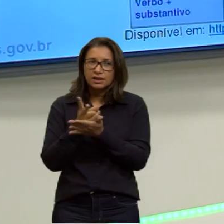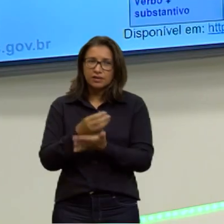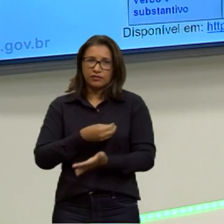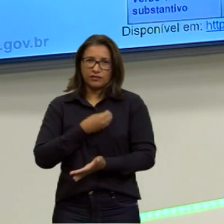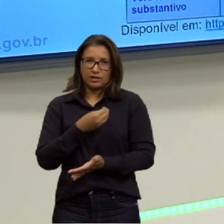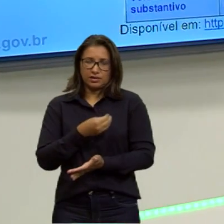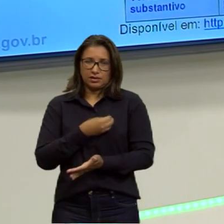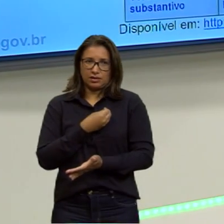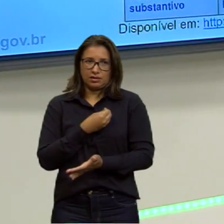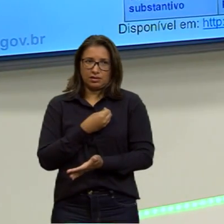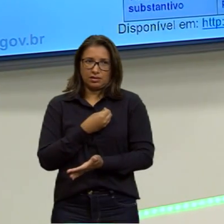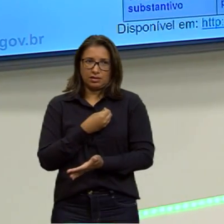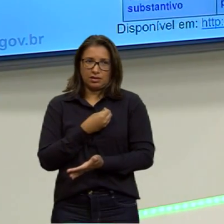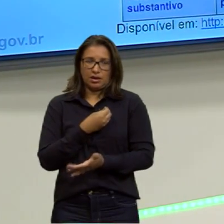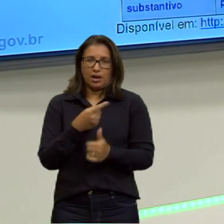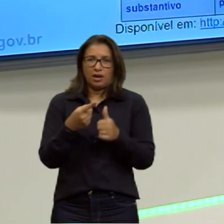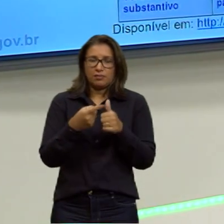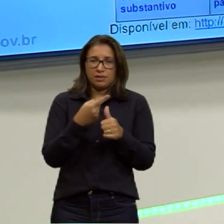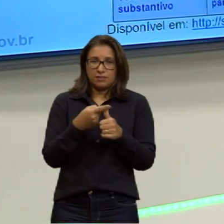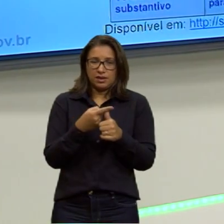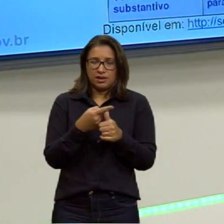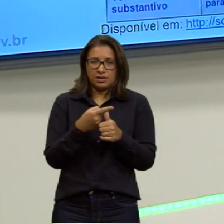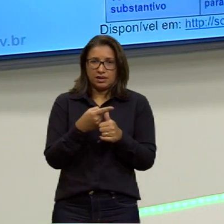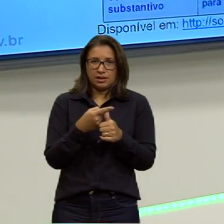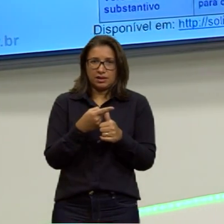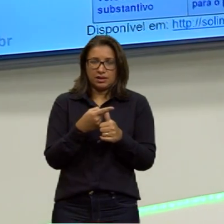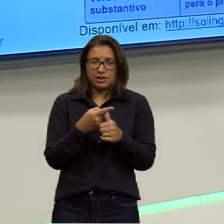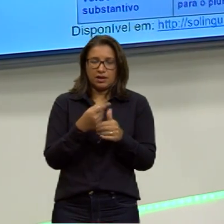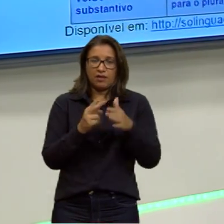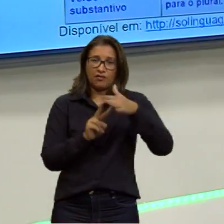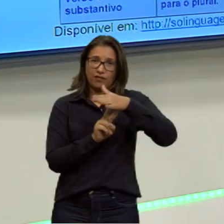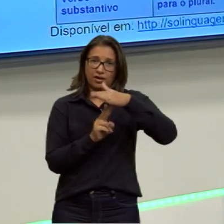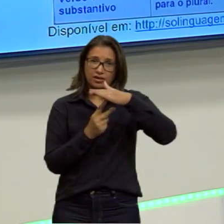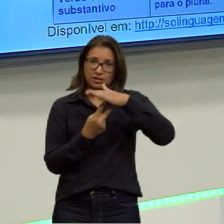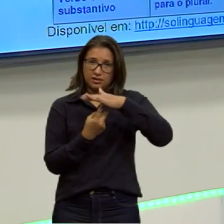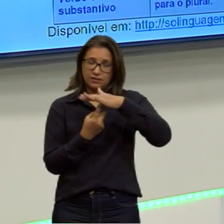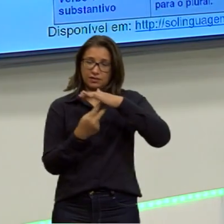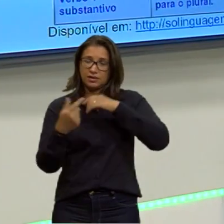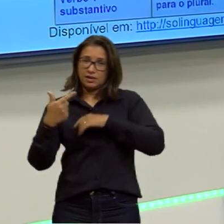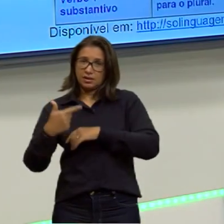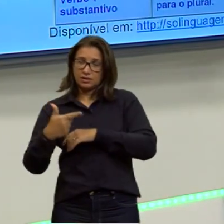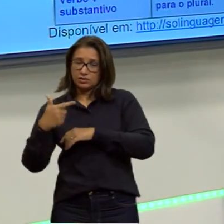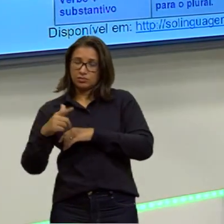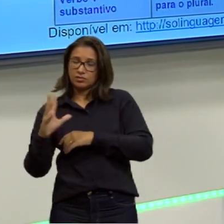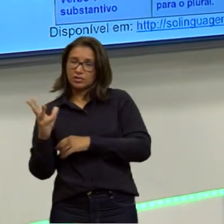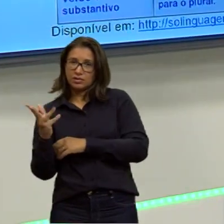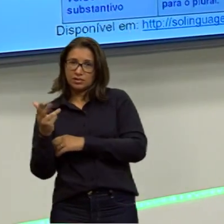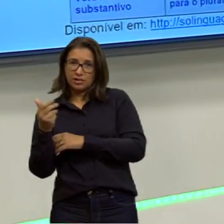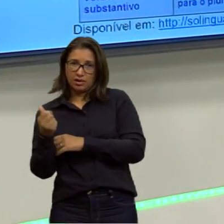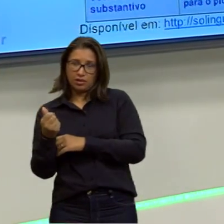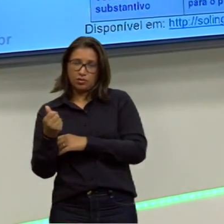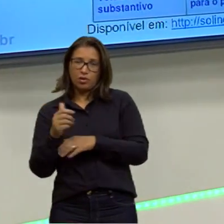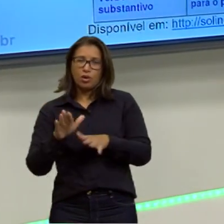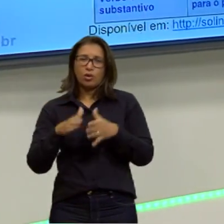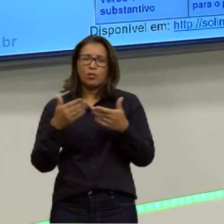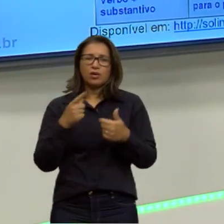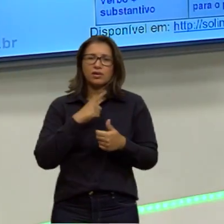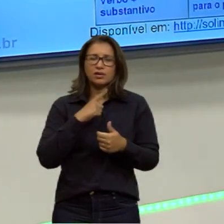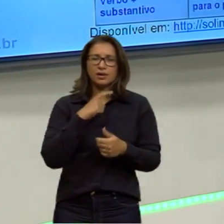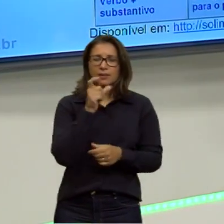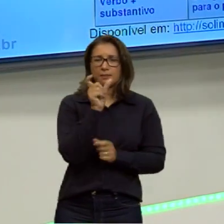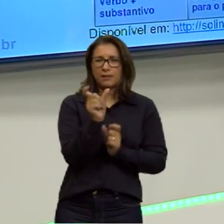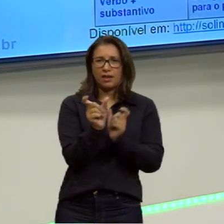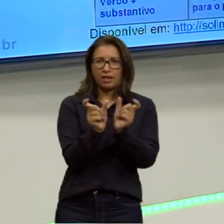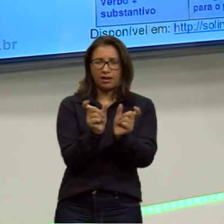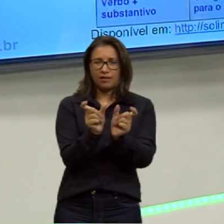primeira se você mantém variável ea segunda a gente vai manter no plural e quando a gente tiver palavras repetidas